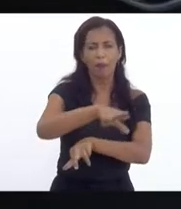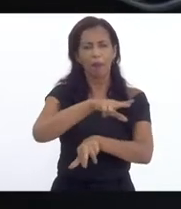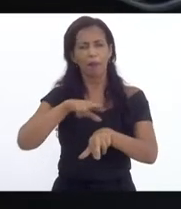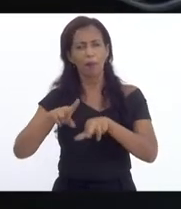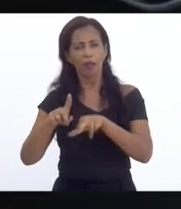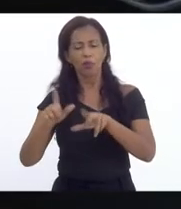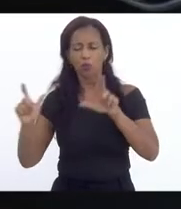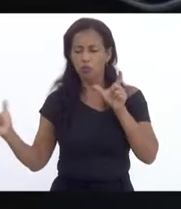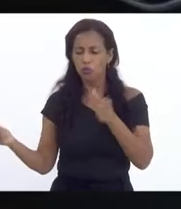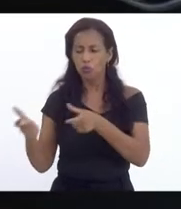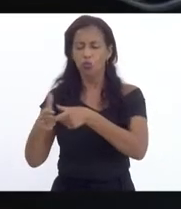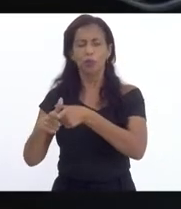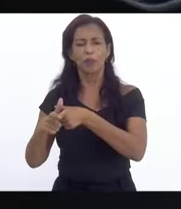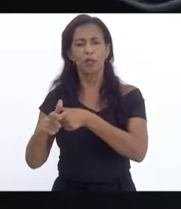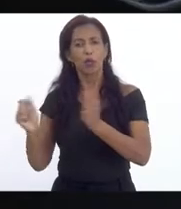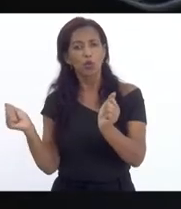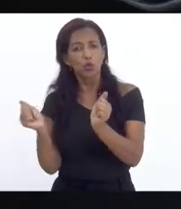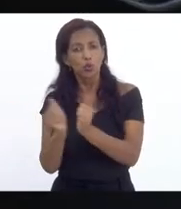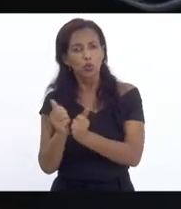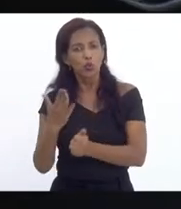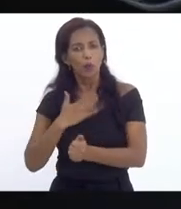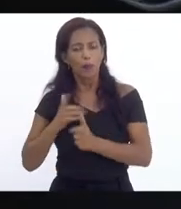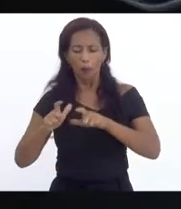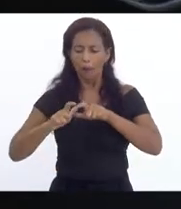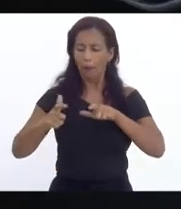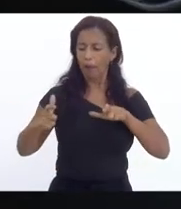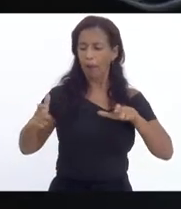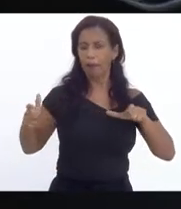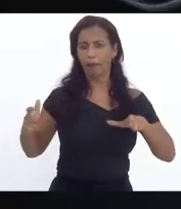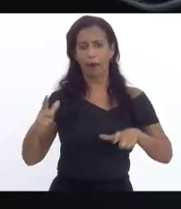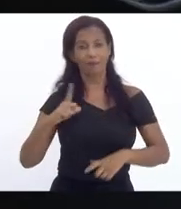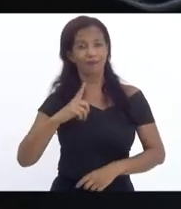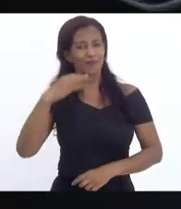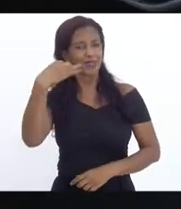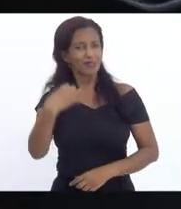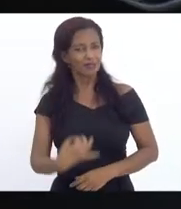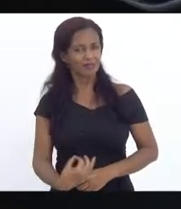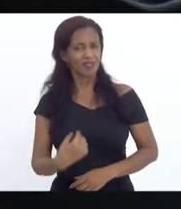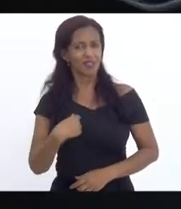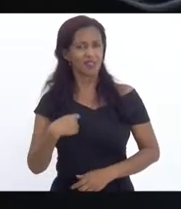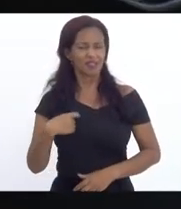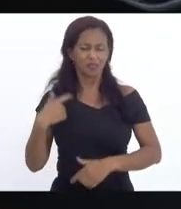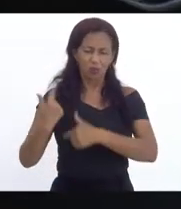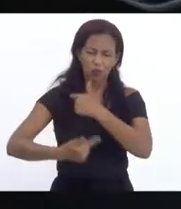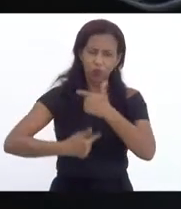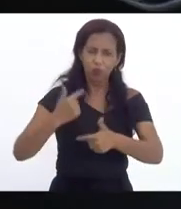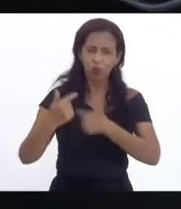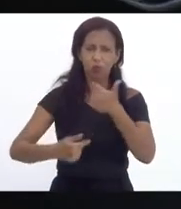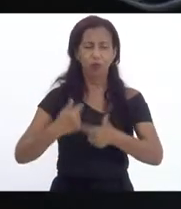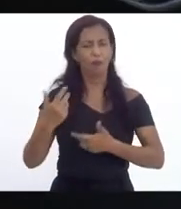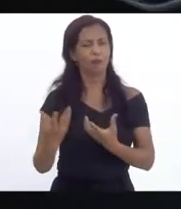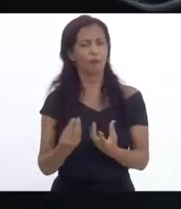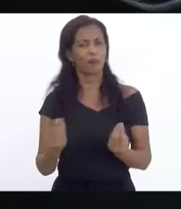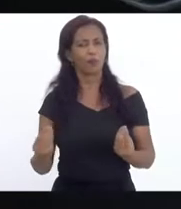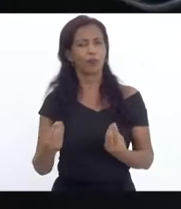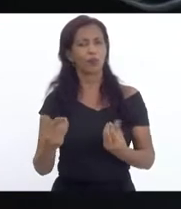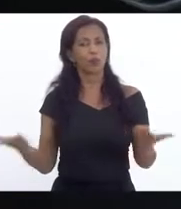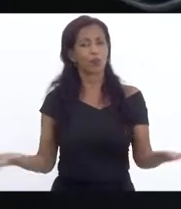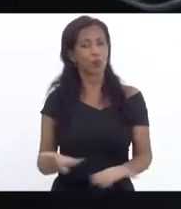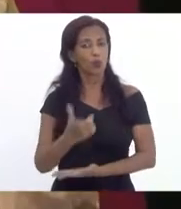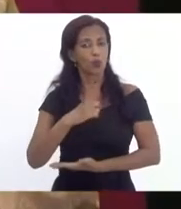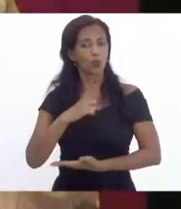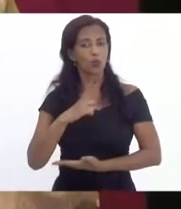os pequenos crescerem junto. Eu tenho essa certeza disso e luto com isso. Hoje nós